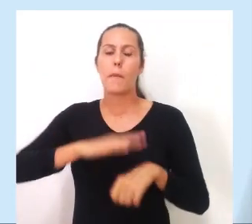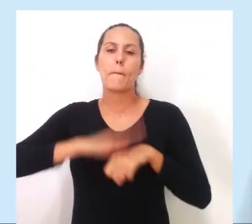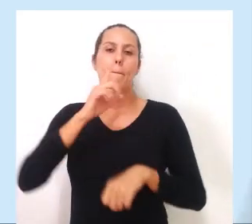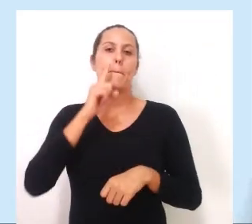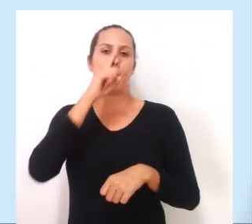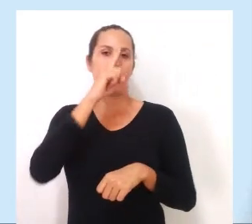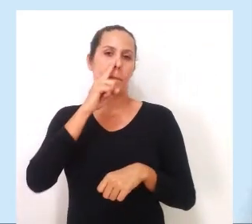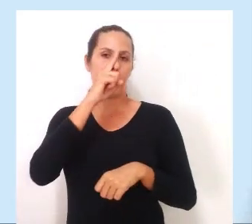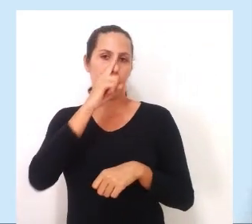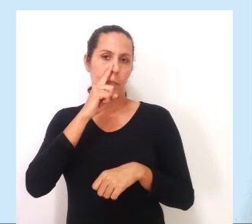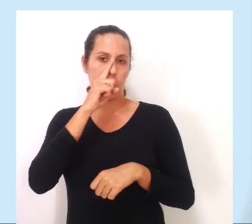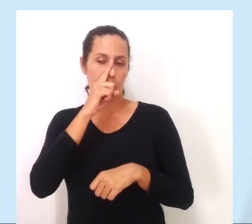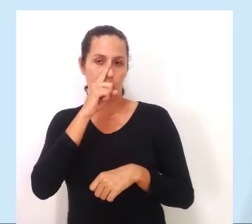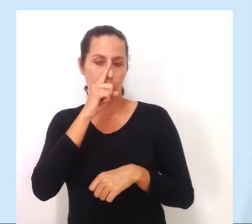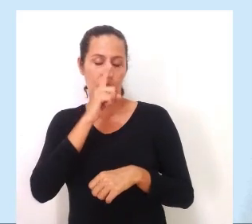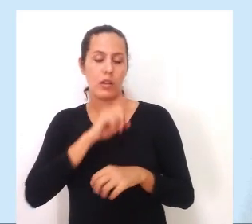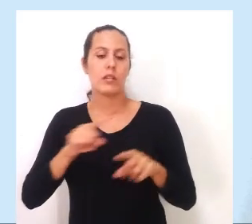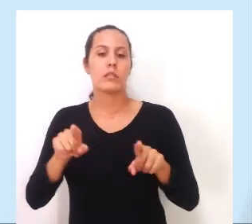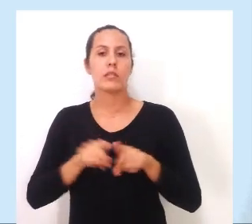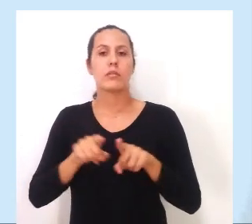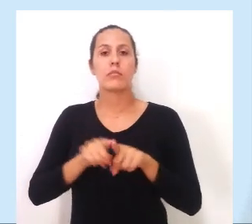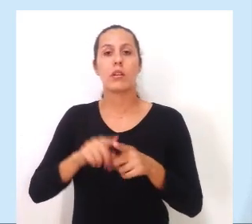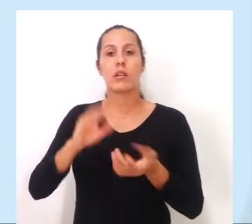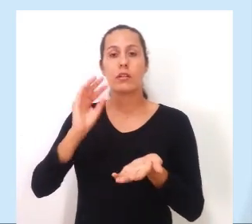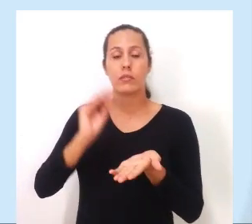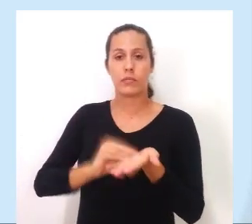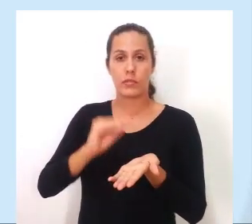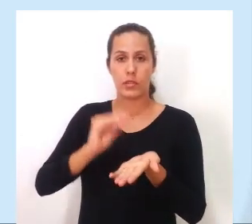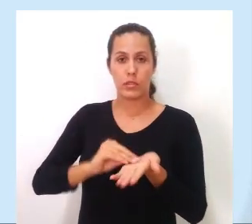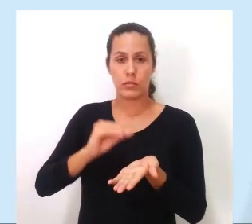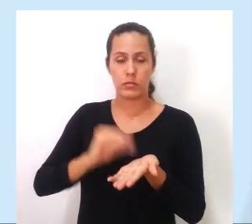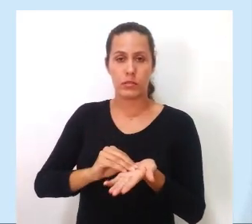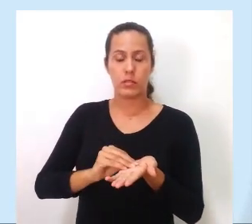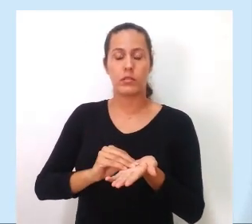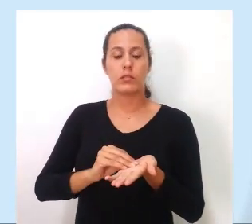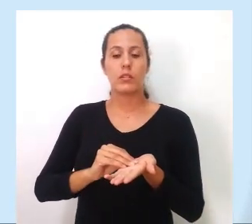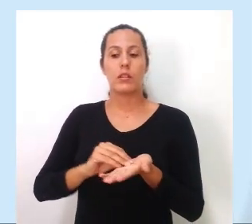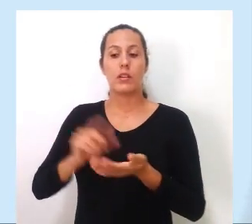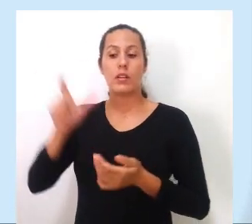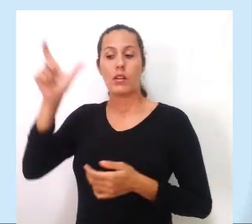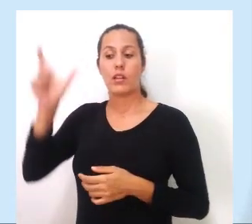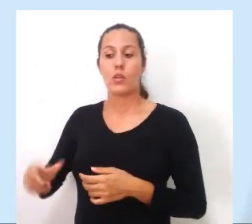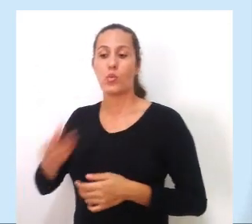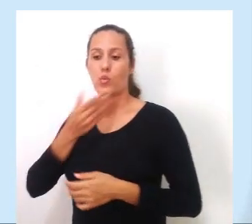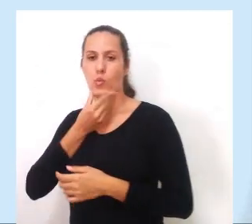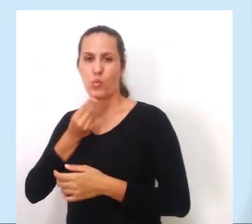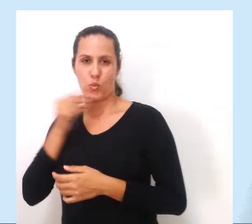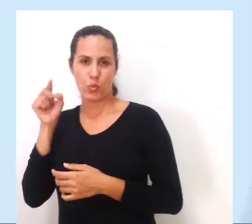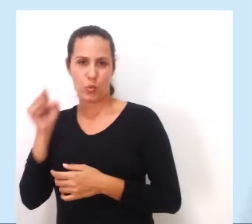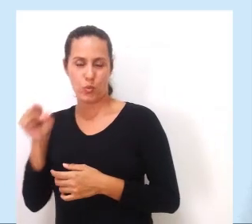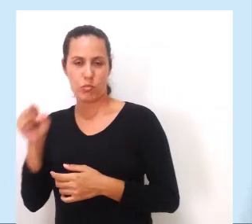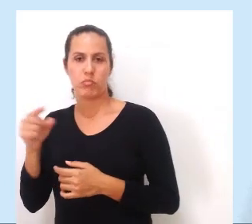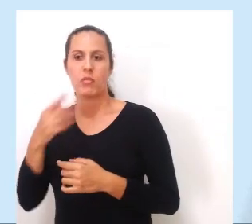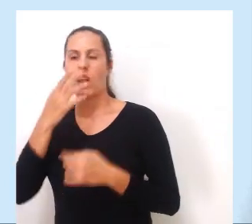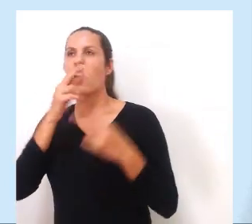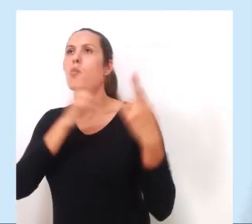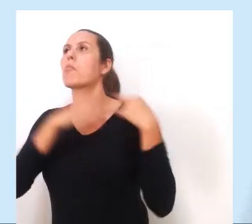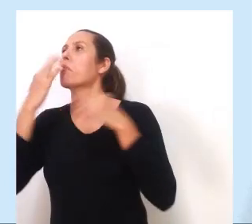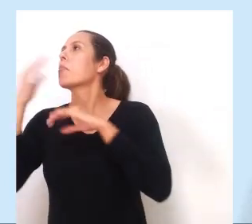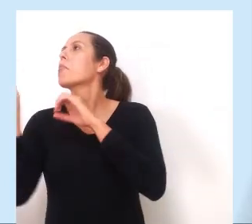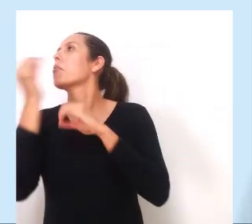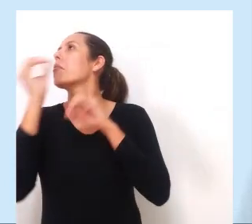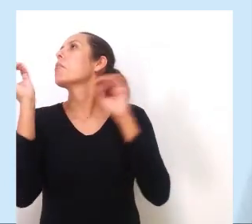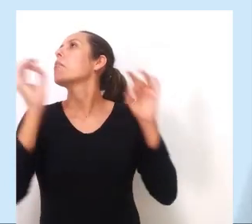em um risco muito maior, né? E a falta da sensibilidade do pai e da responsabilidade